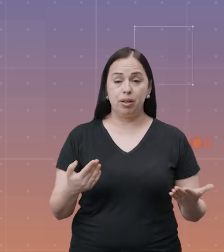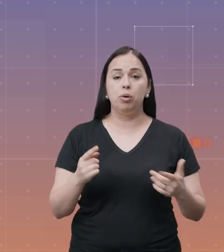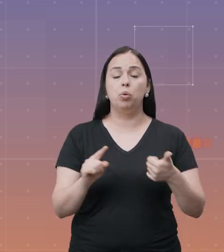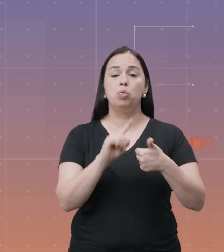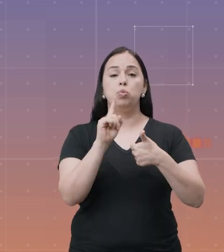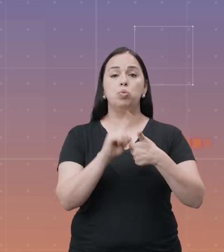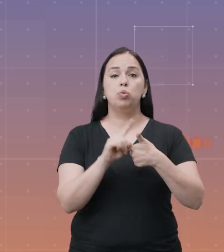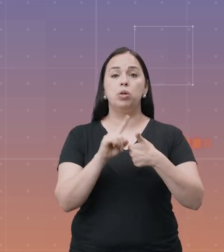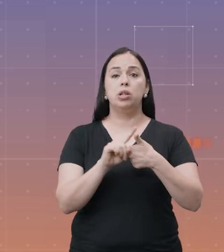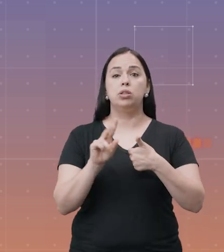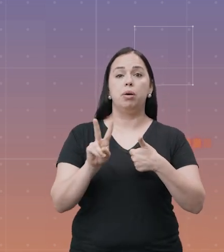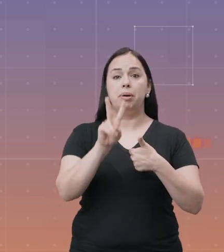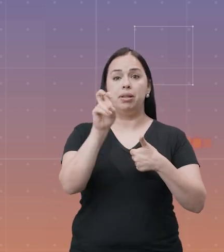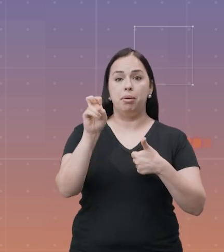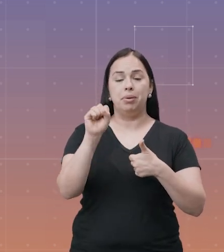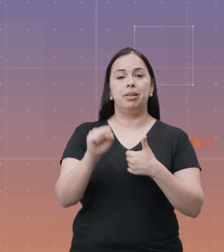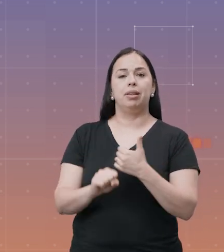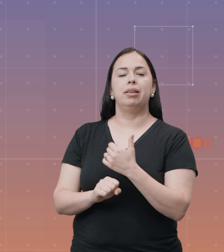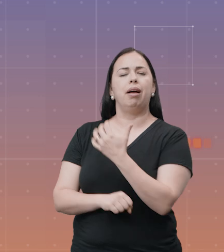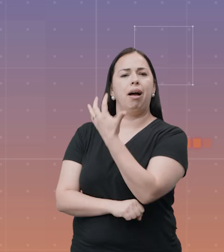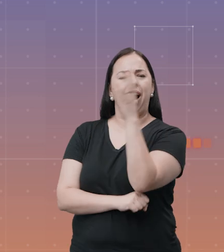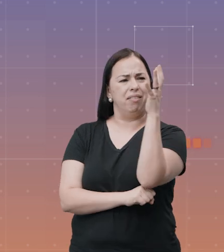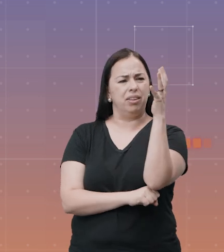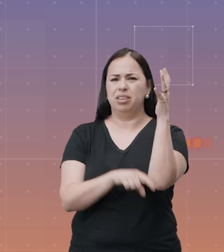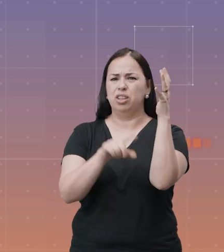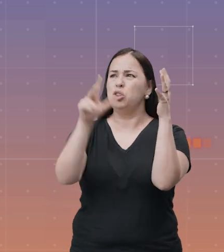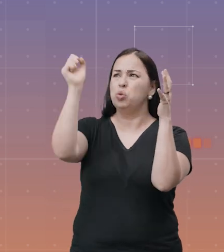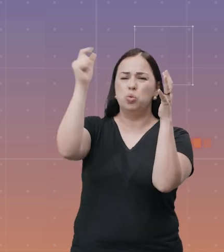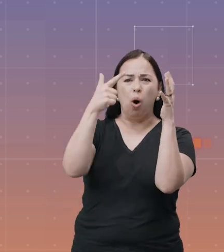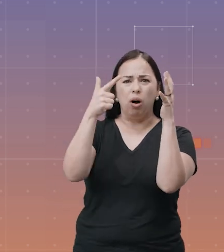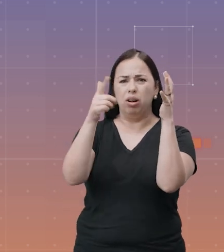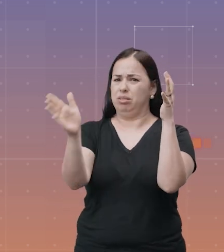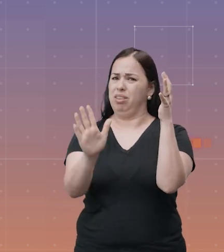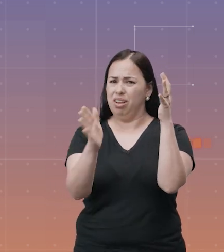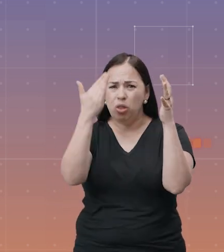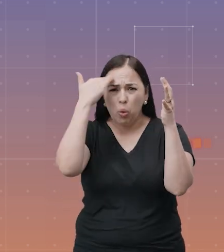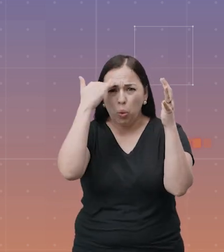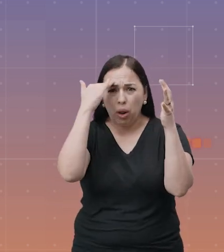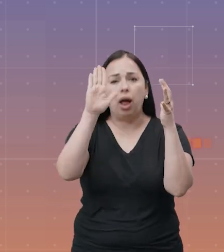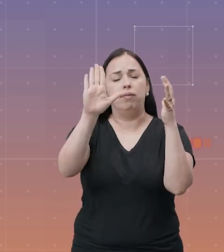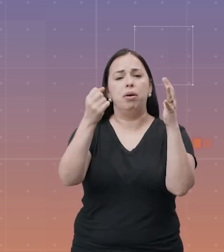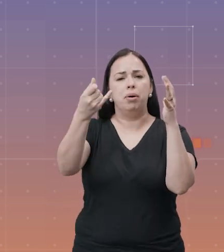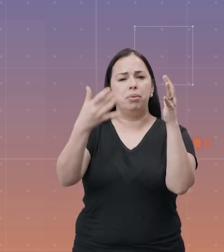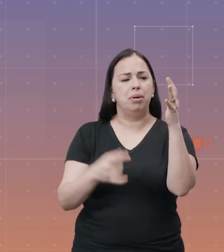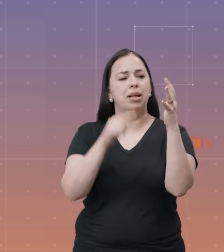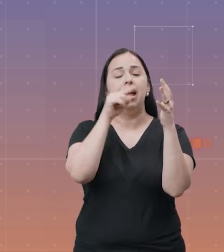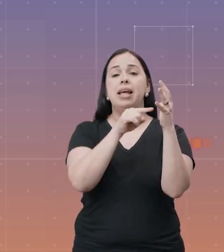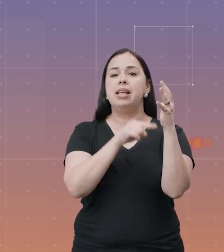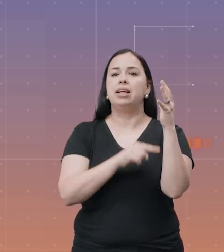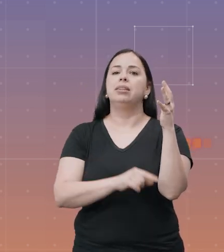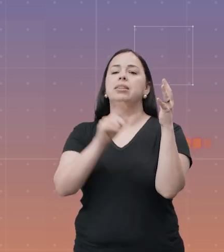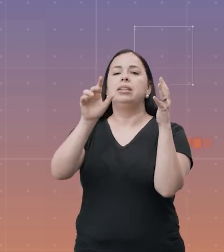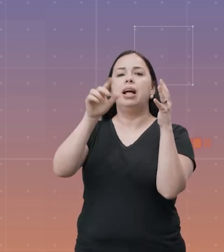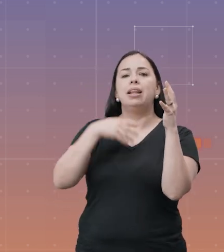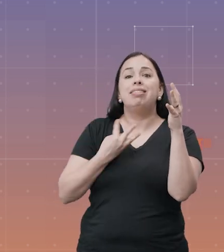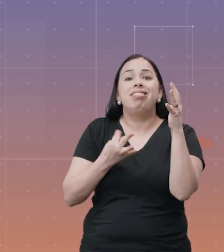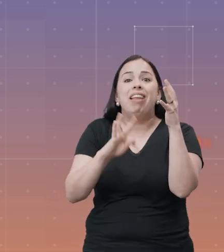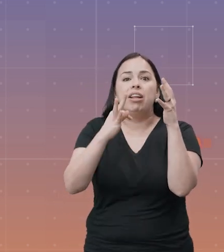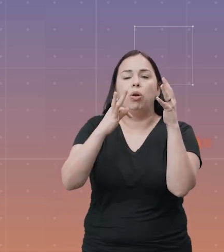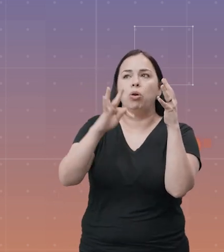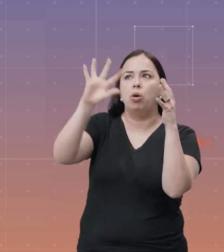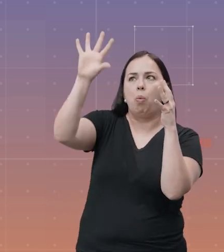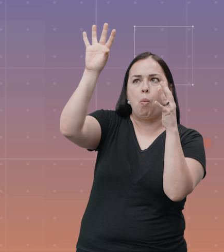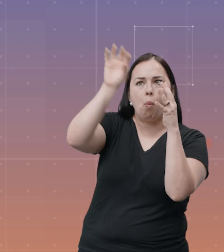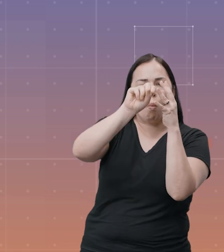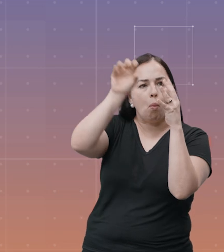2024. Um deles é o da árvore solar. Não entendeu? Ela é uma ferramenta tecnológica para a geração de energia limpa